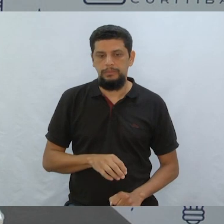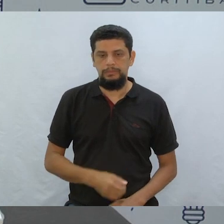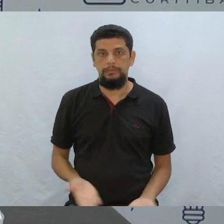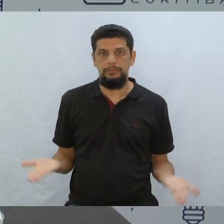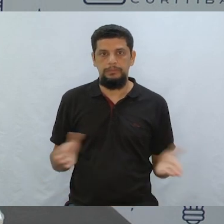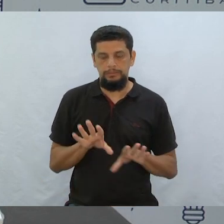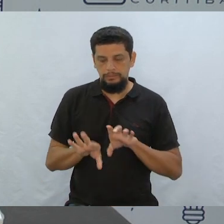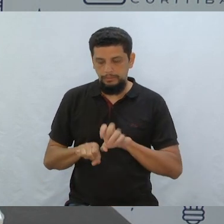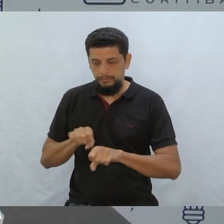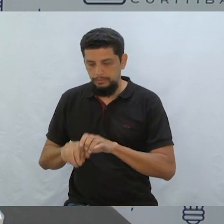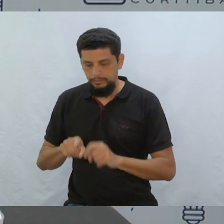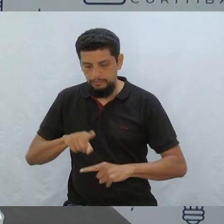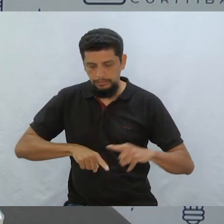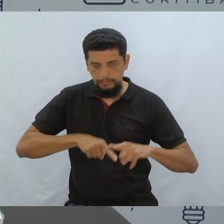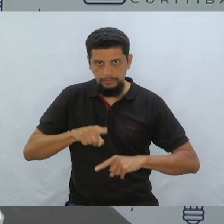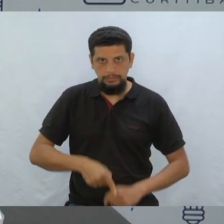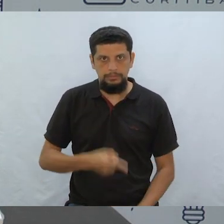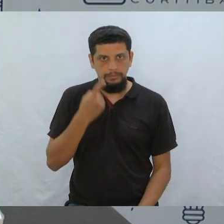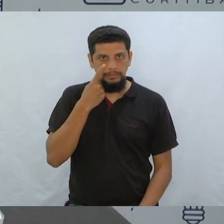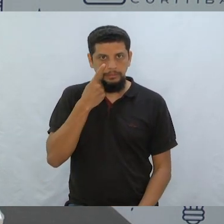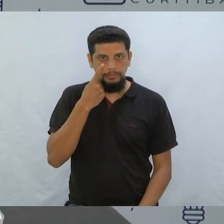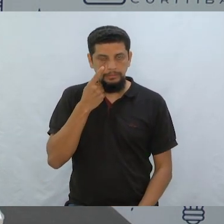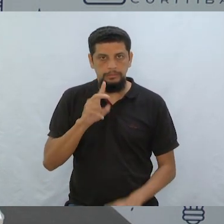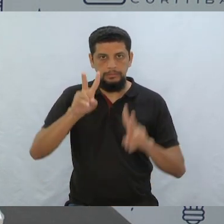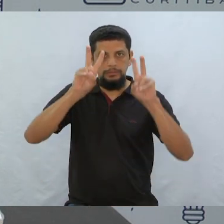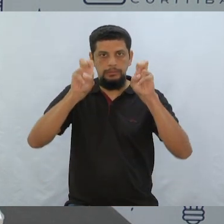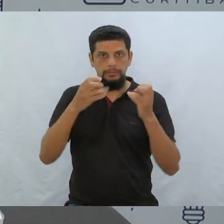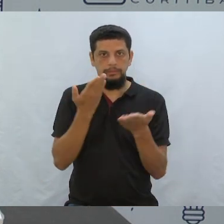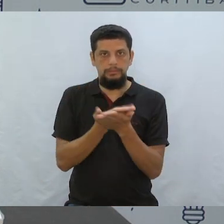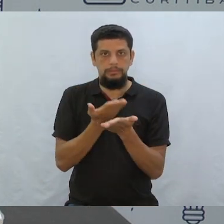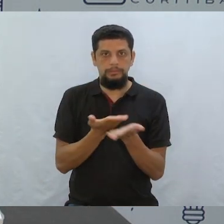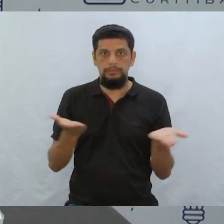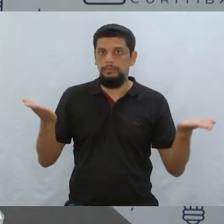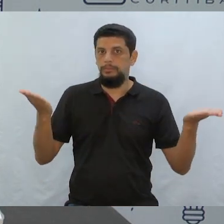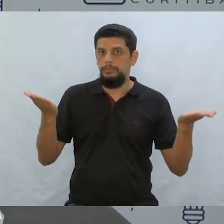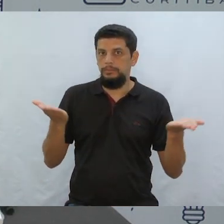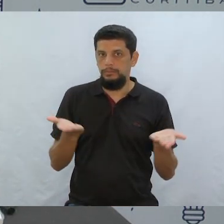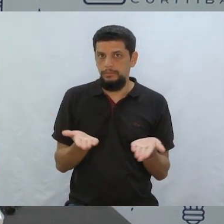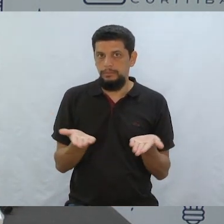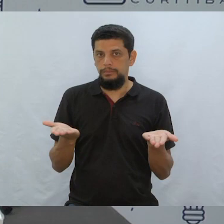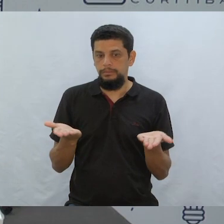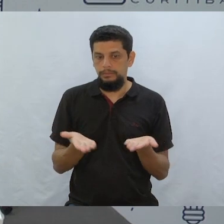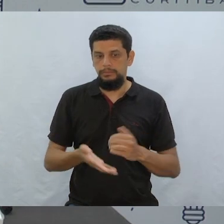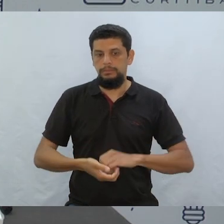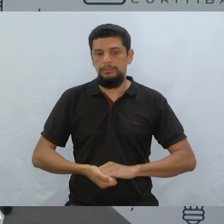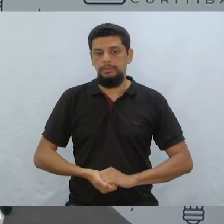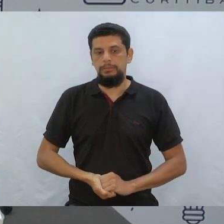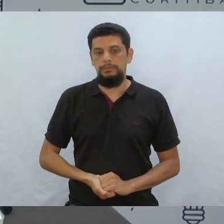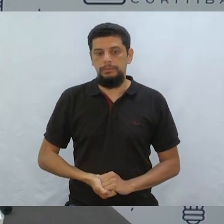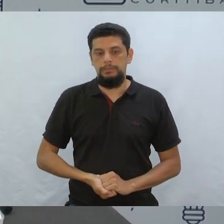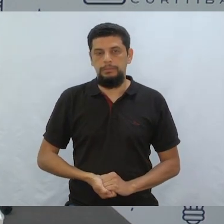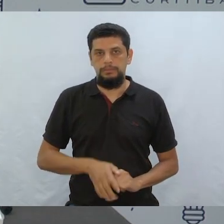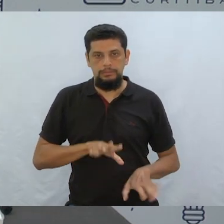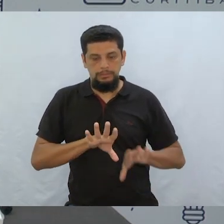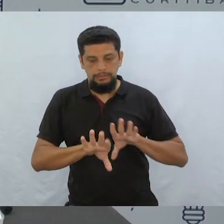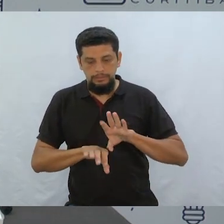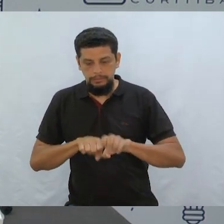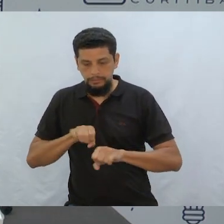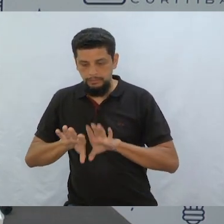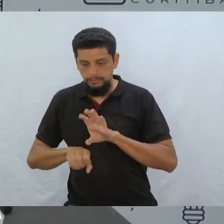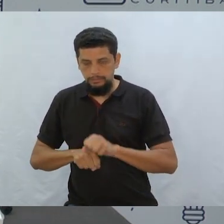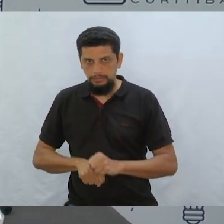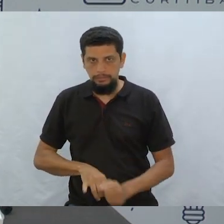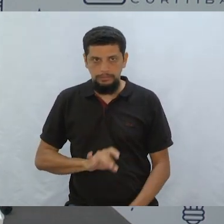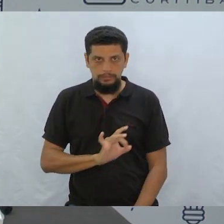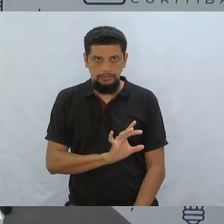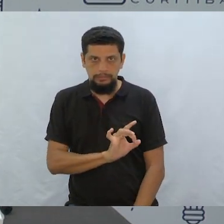recolher esses materiais, né? Nós vamos para o tema de hoje. Então, vamos recolher aqui os personagens,